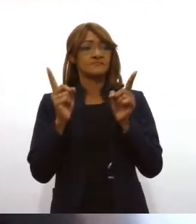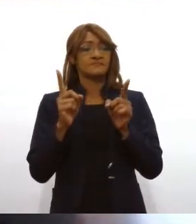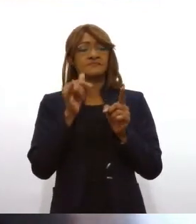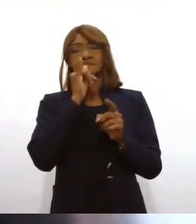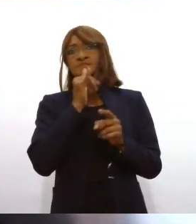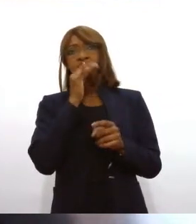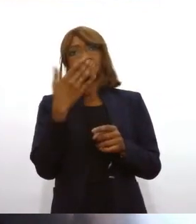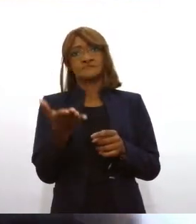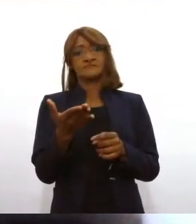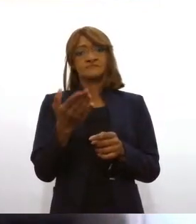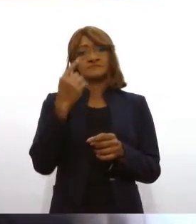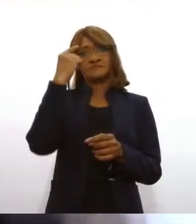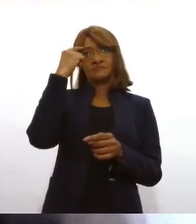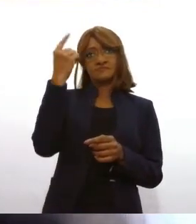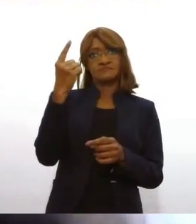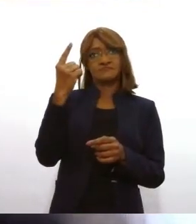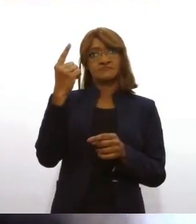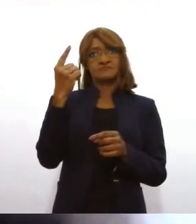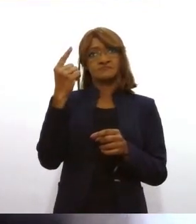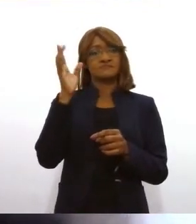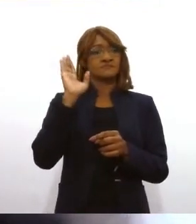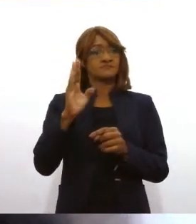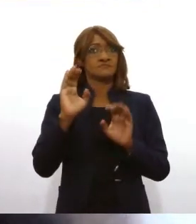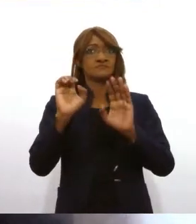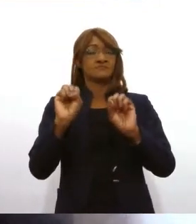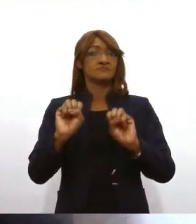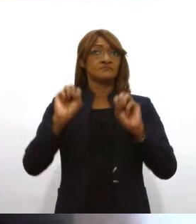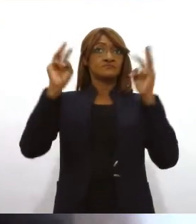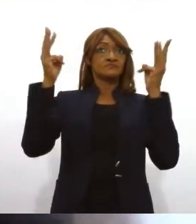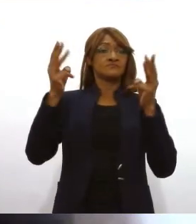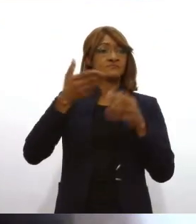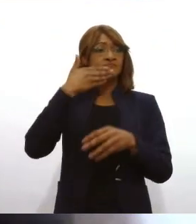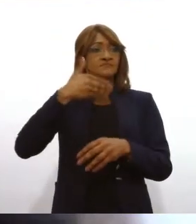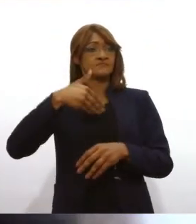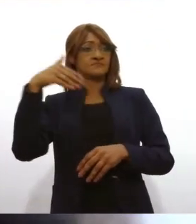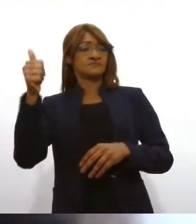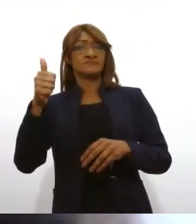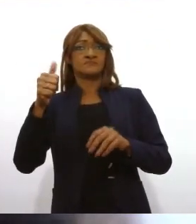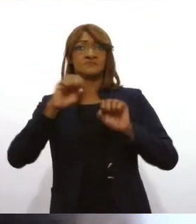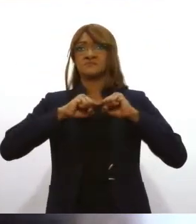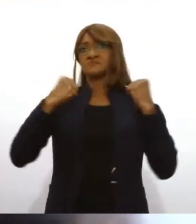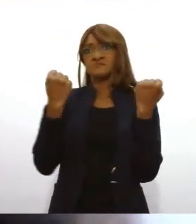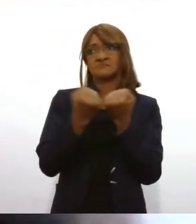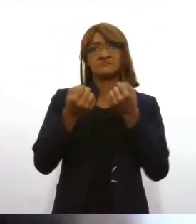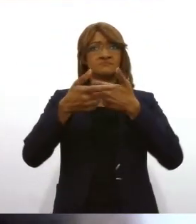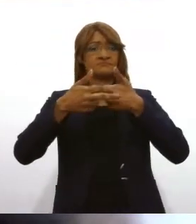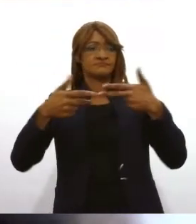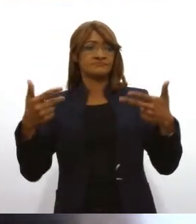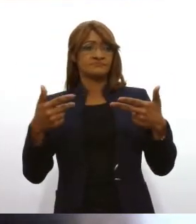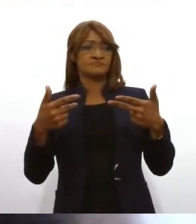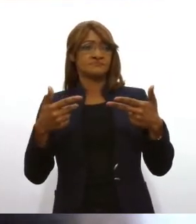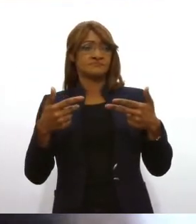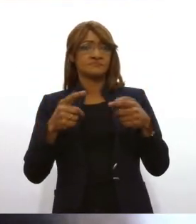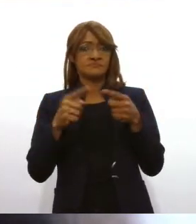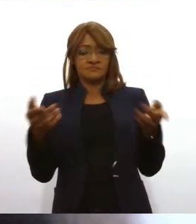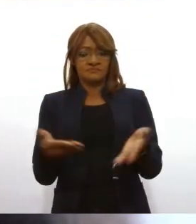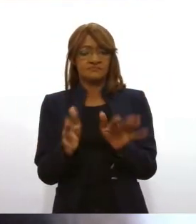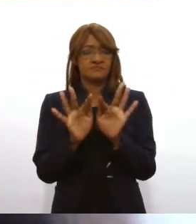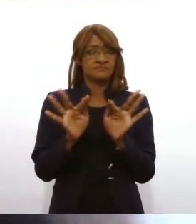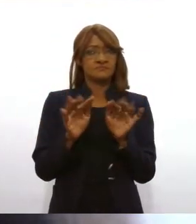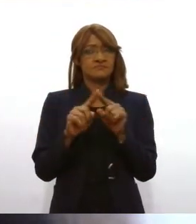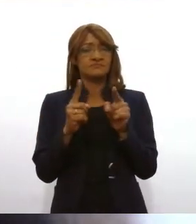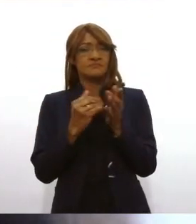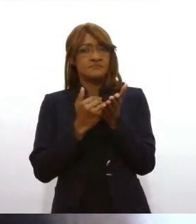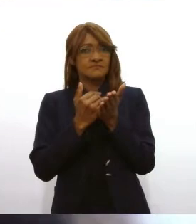começar a pensar em grandes eventos para o segundo semestre do ano que vem, Aracaju. Então, isso é o que a gente espera. Ainda que tímido, a chama voltou